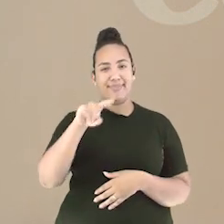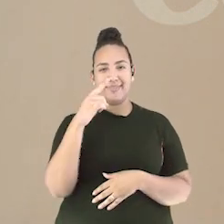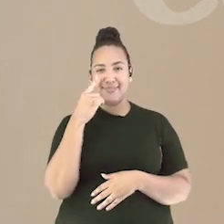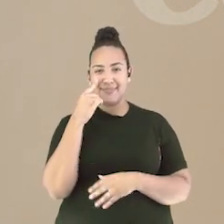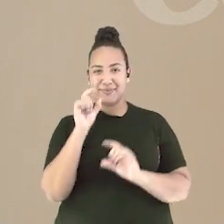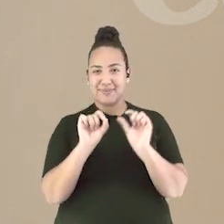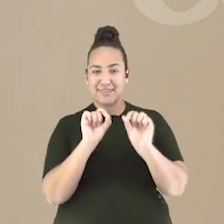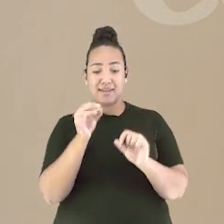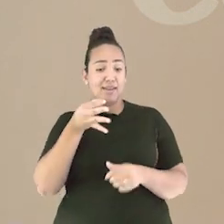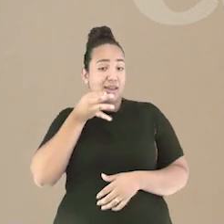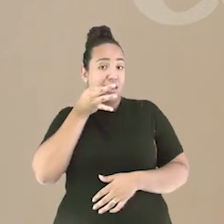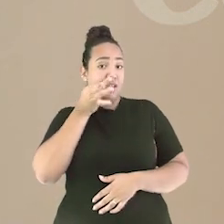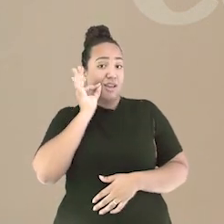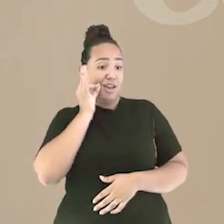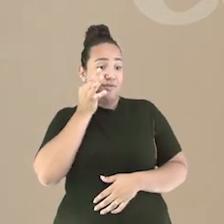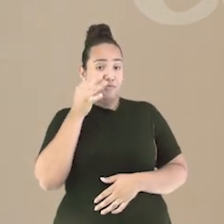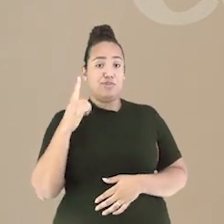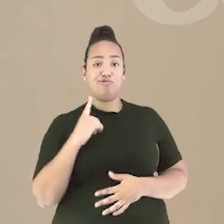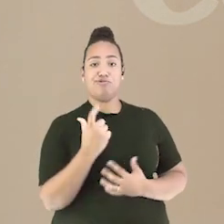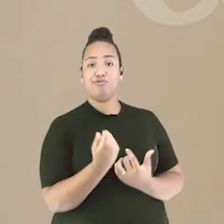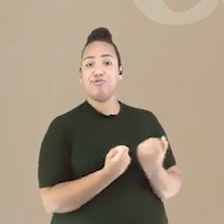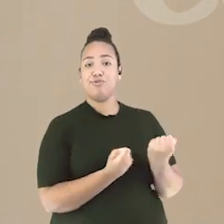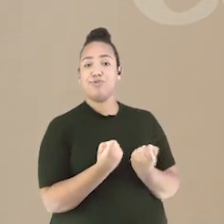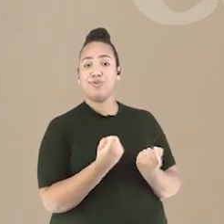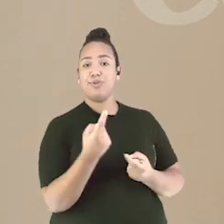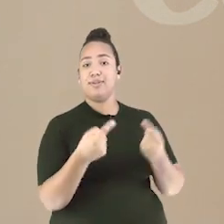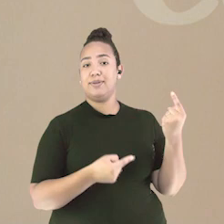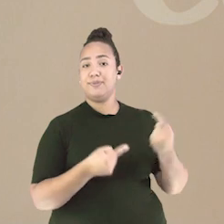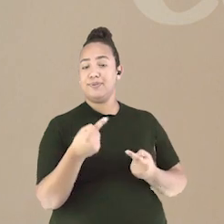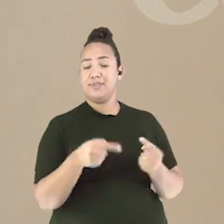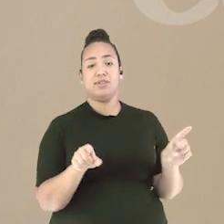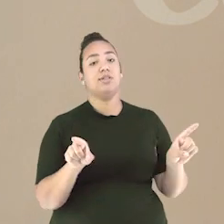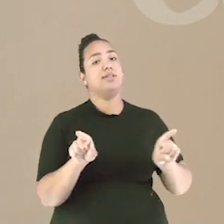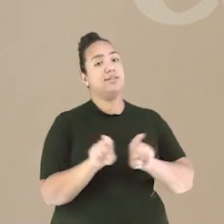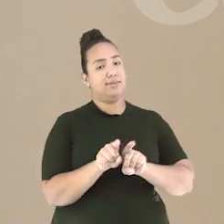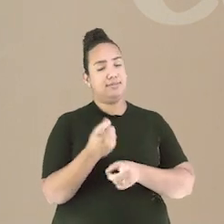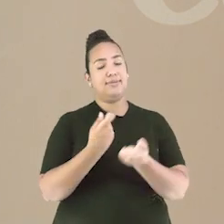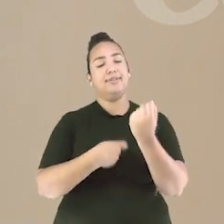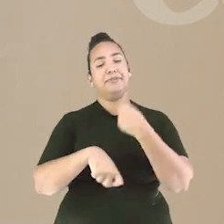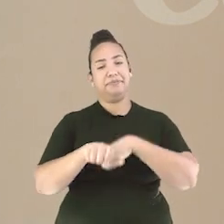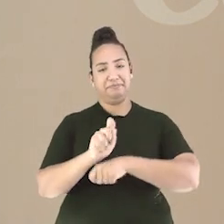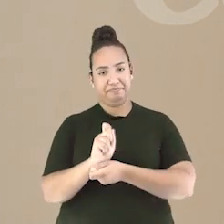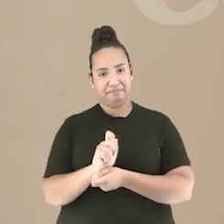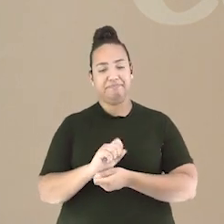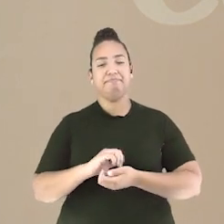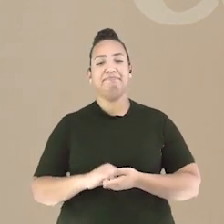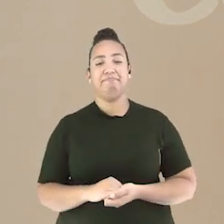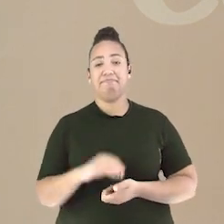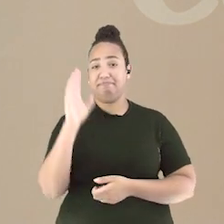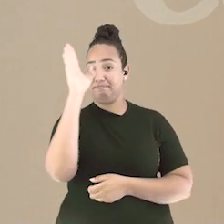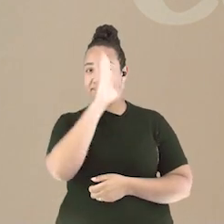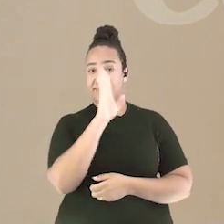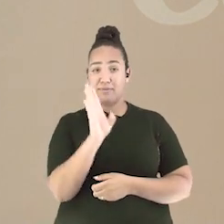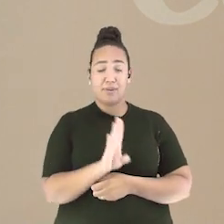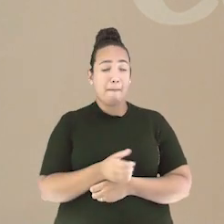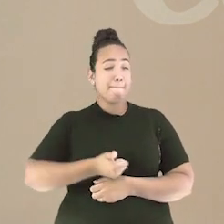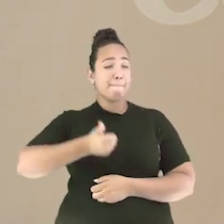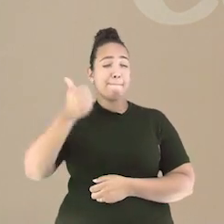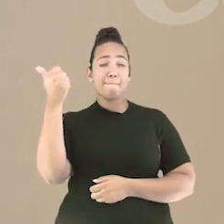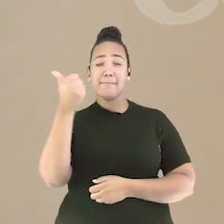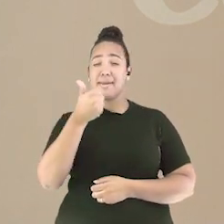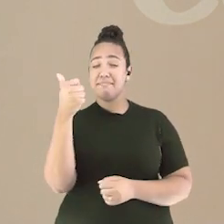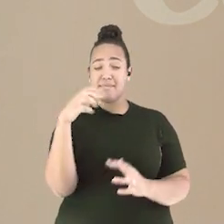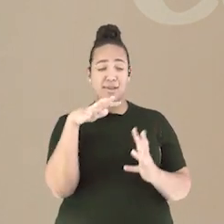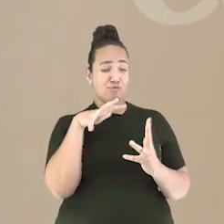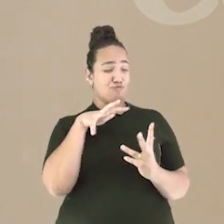que o café comanda a política durante a Primeira República. E dentro da economia não vai ser diferente. O Brasil se torna o